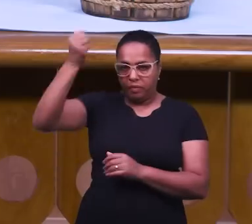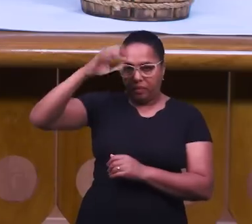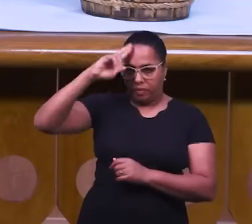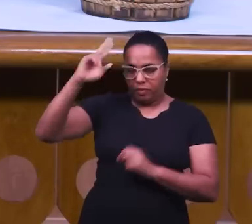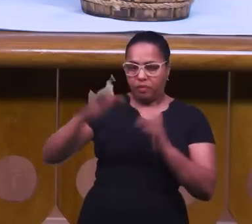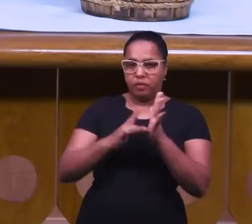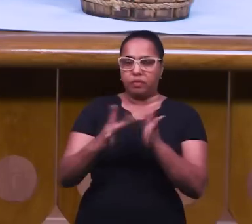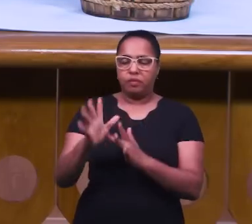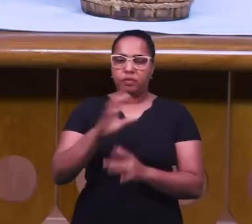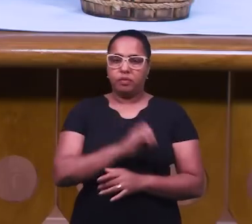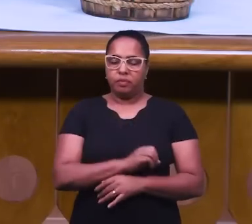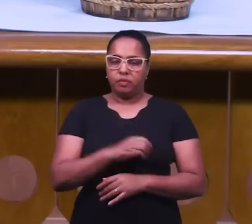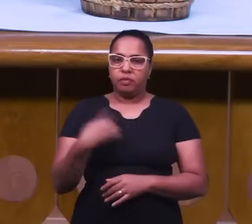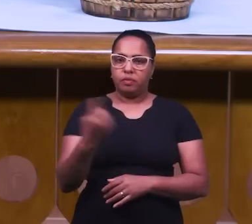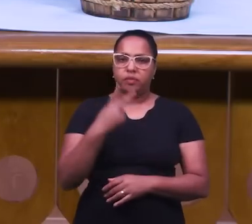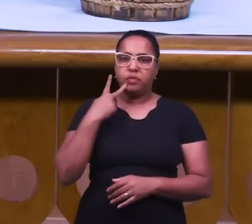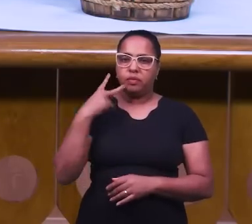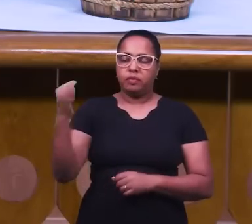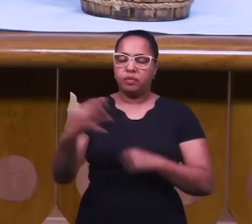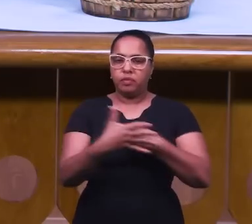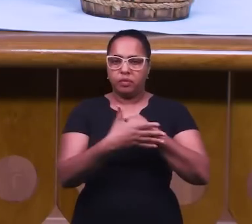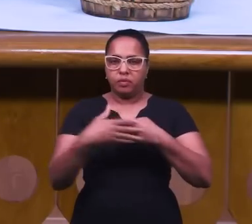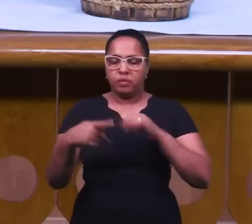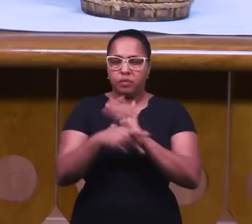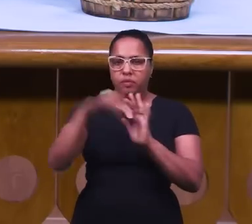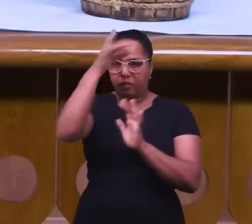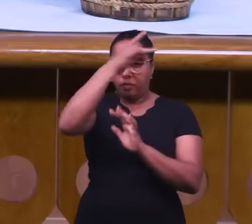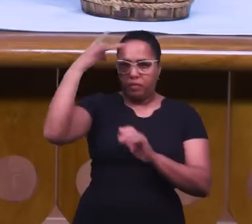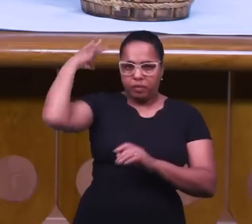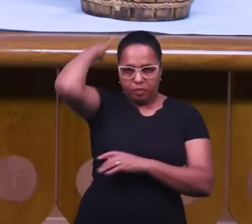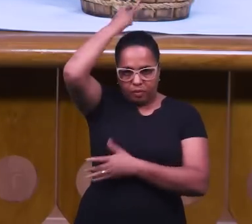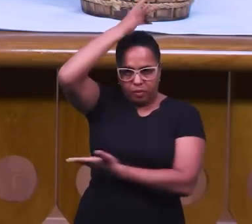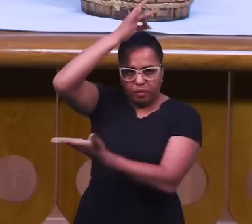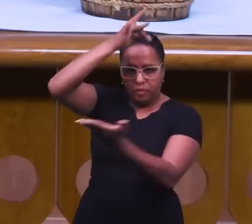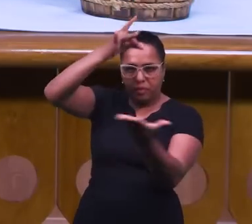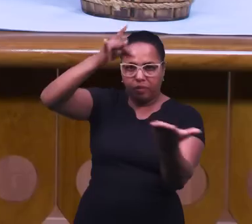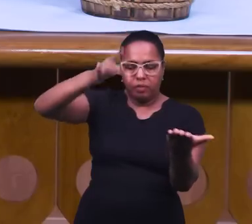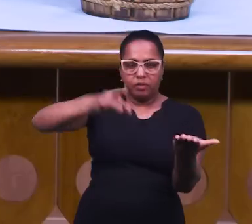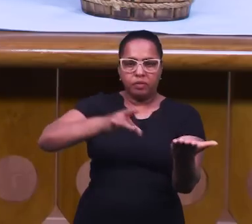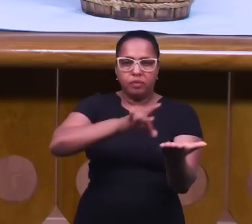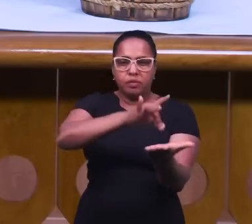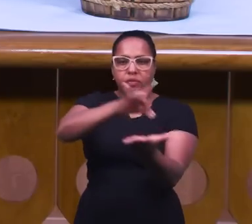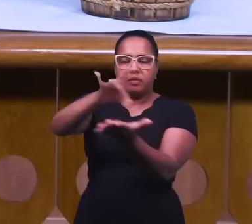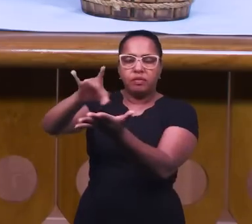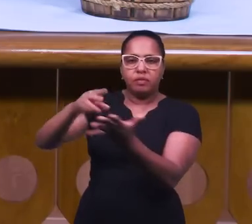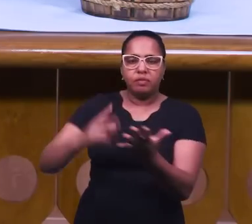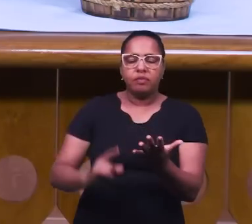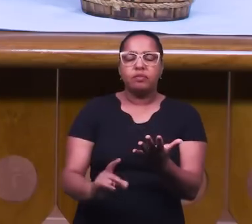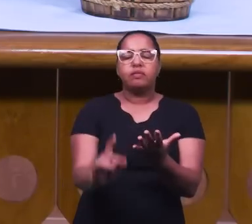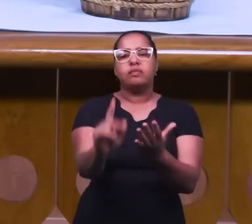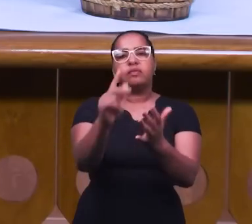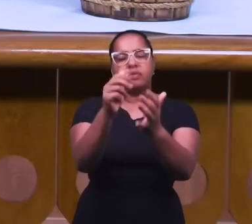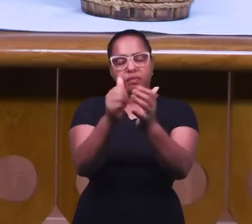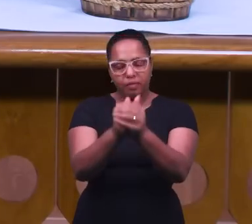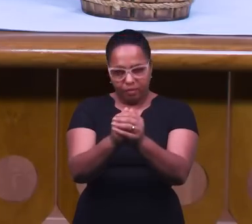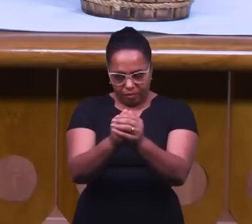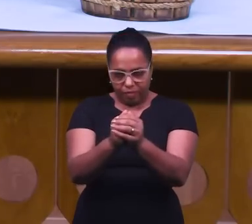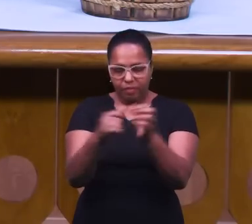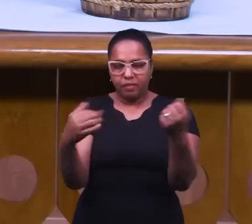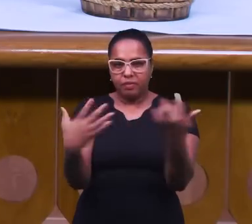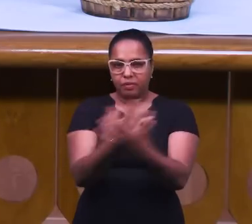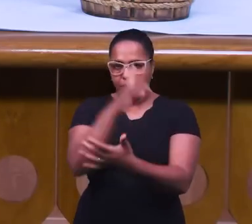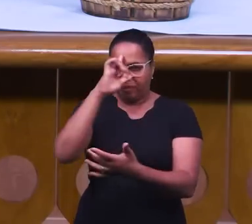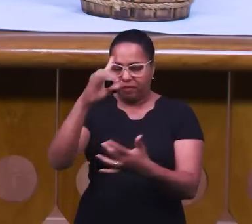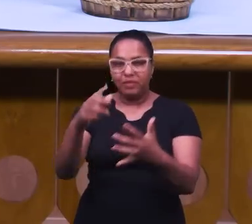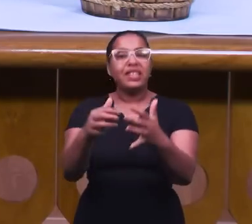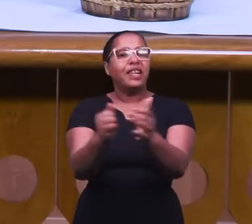do Senhor Jesus, o amor de Deus nosso Pai e a consolação do Espírito Santo seja convosco, amados, agora e para sempre. Amém.